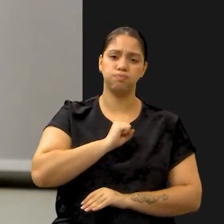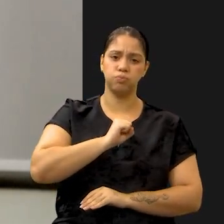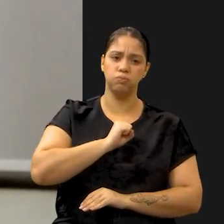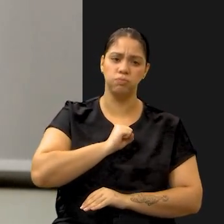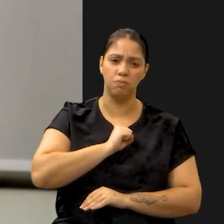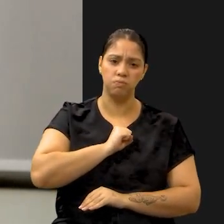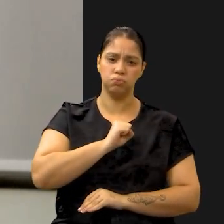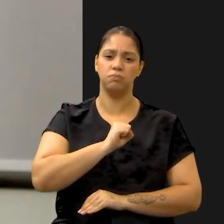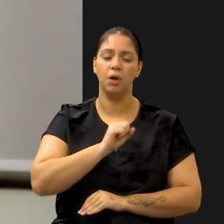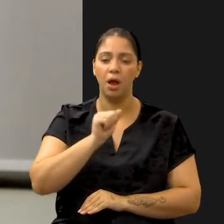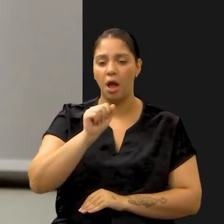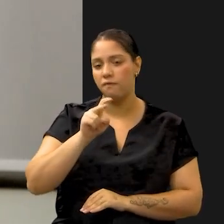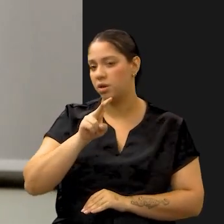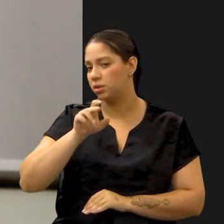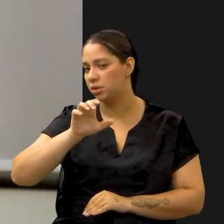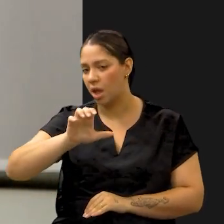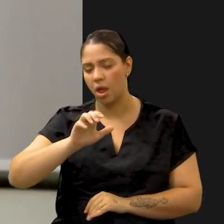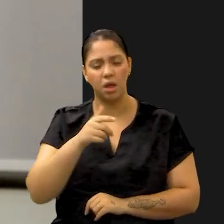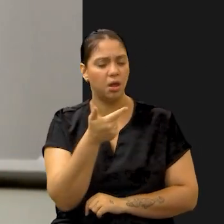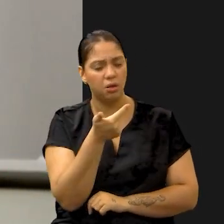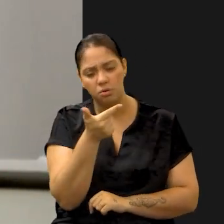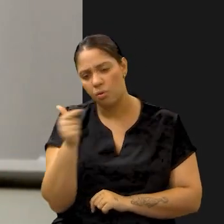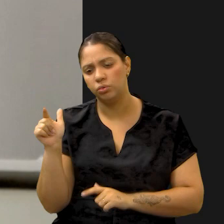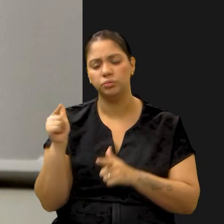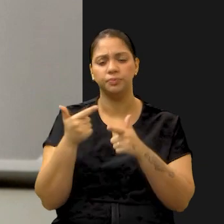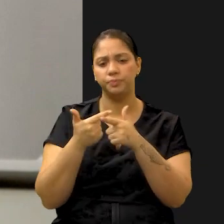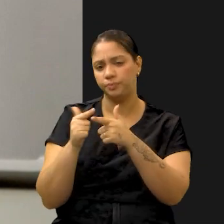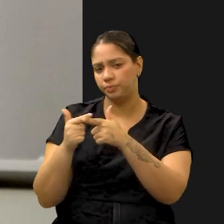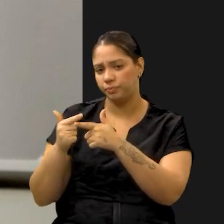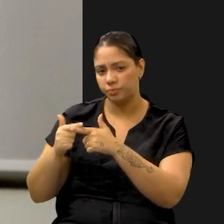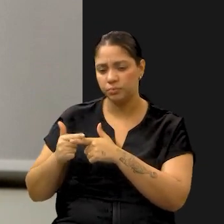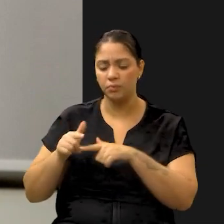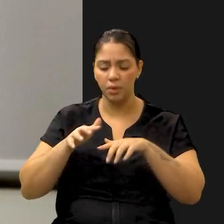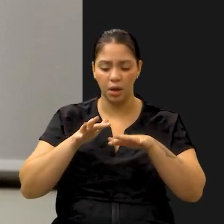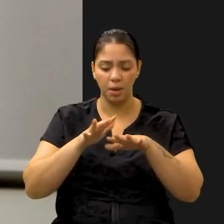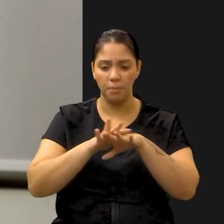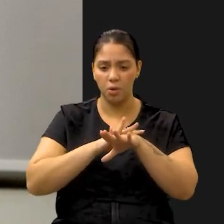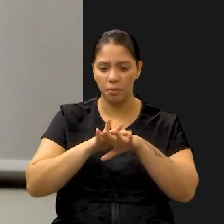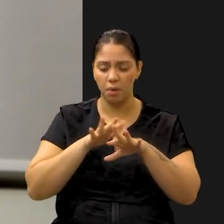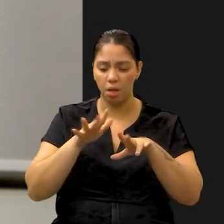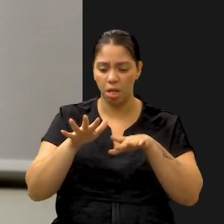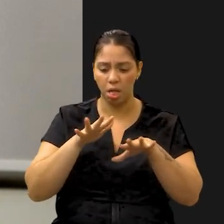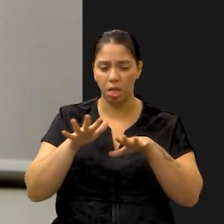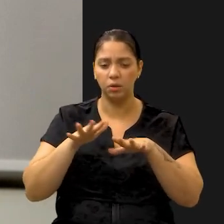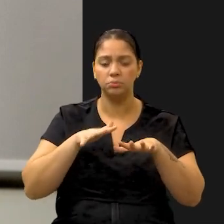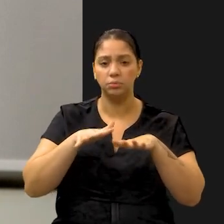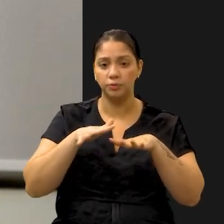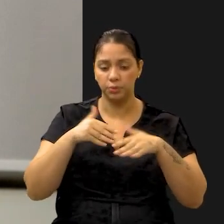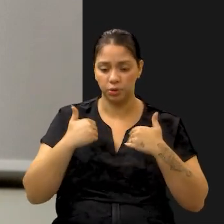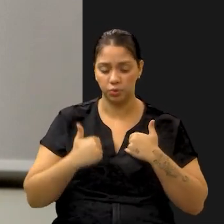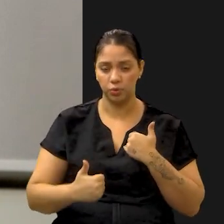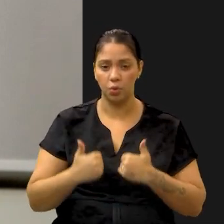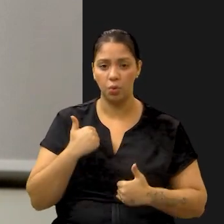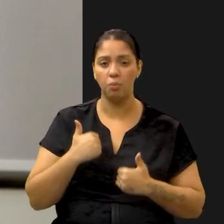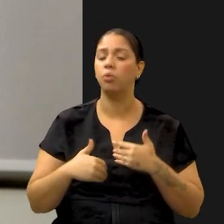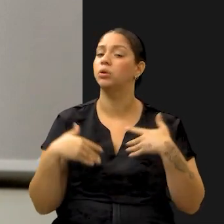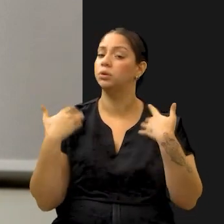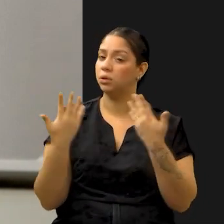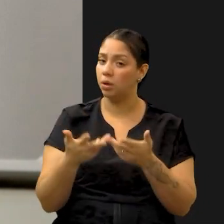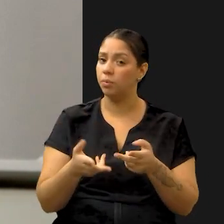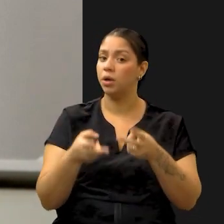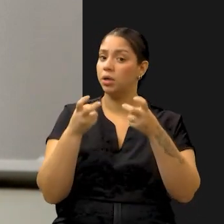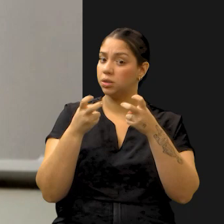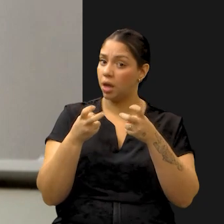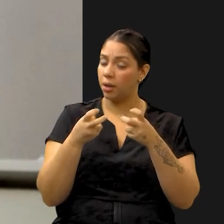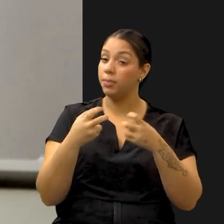Como infarto, AVC, ou até alguns problemas motores de deslocamento. Então, realmente,